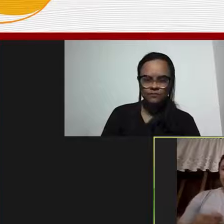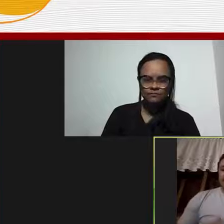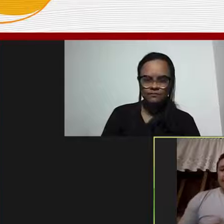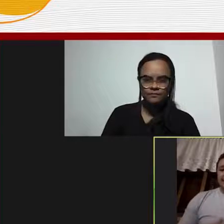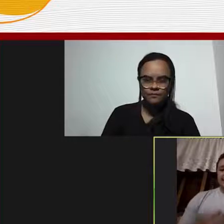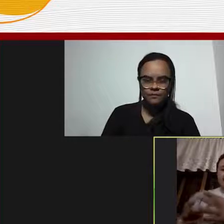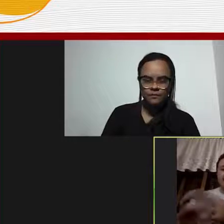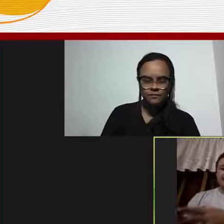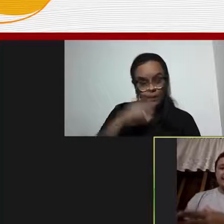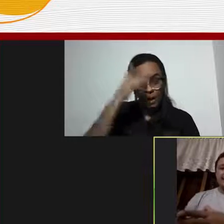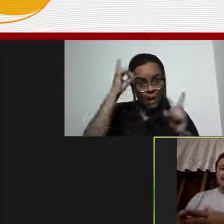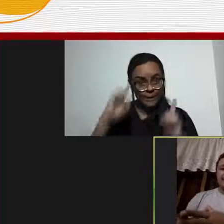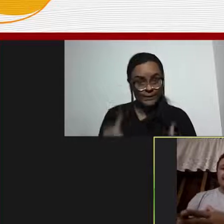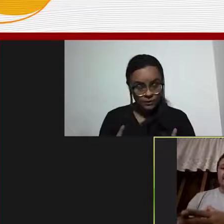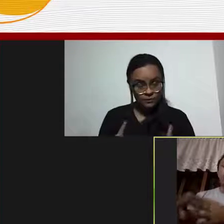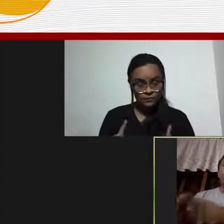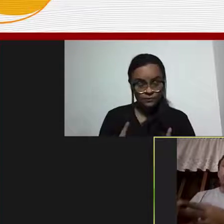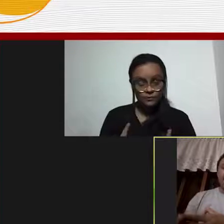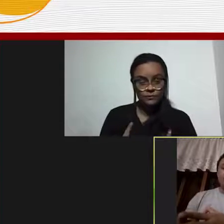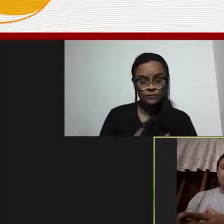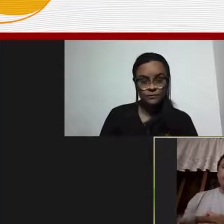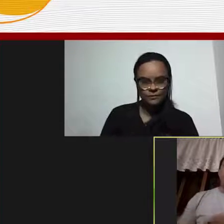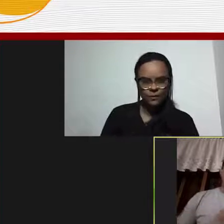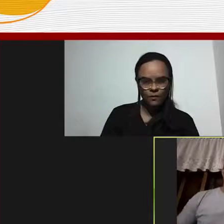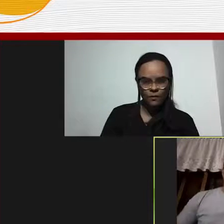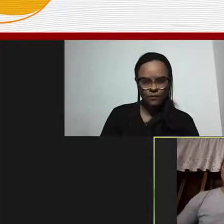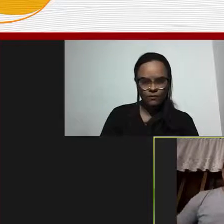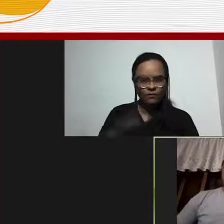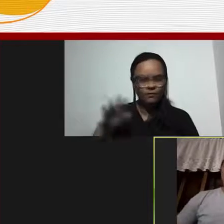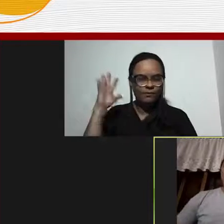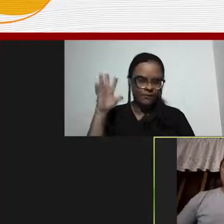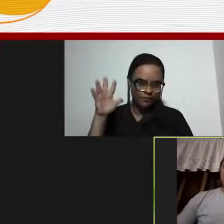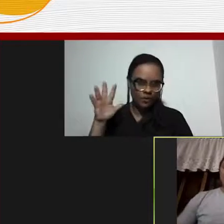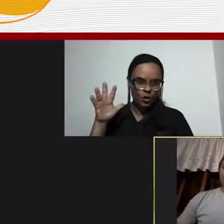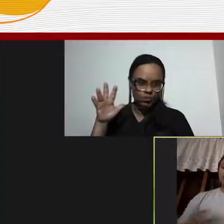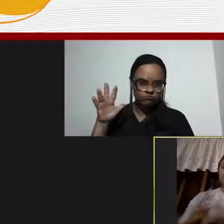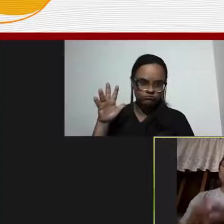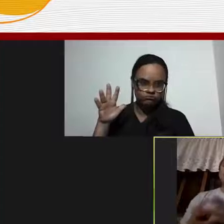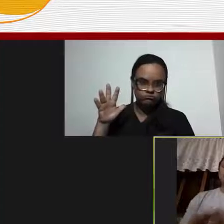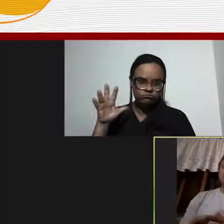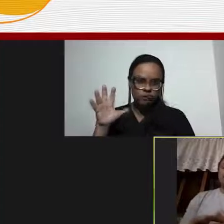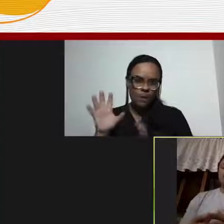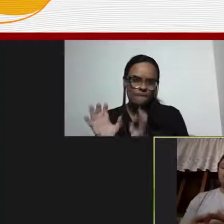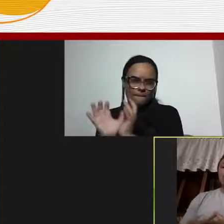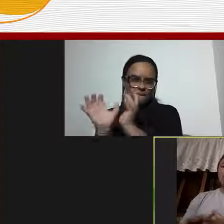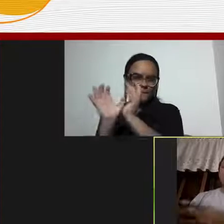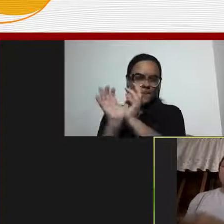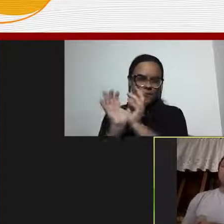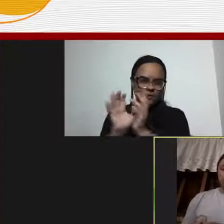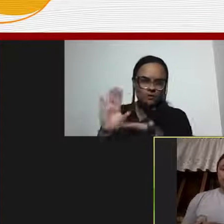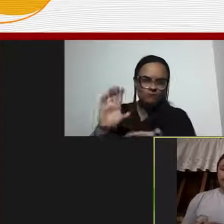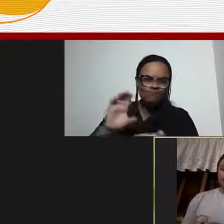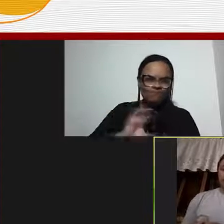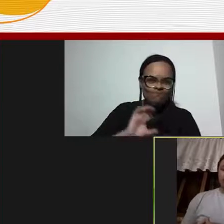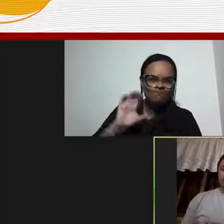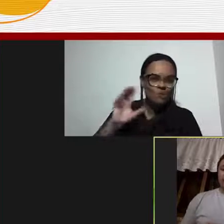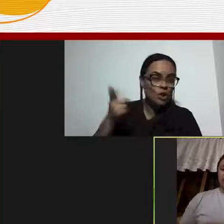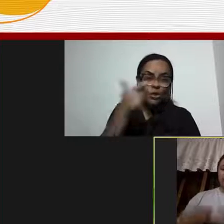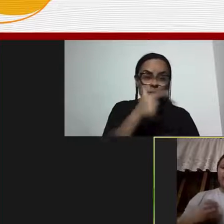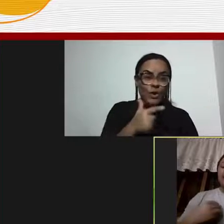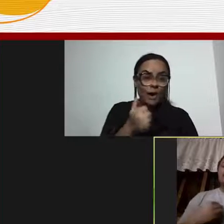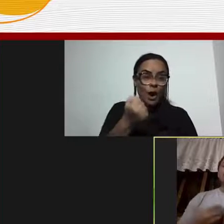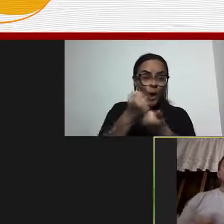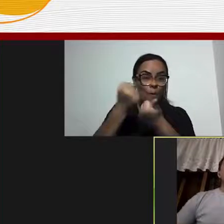com deficiência, eles se candidatam para algum cargo, mas não recebem o apoio do